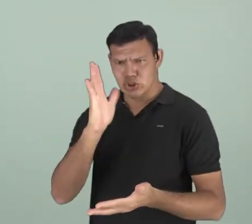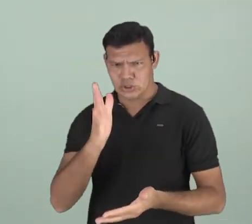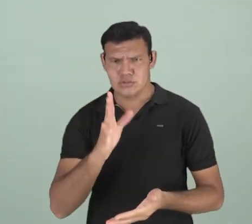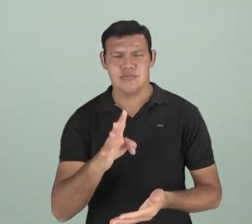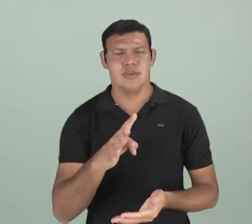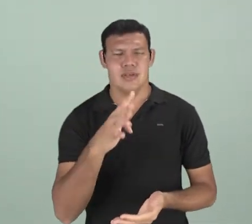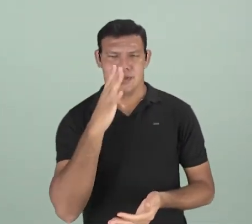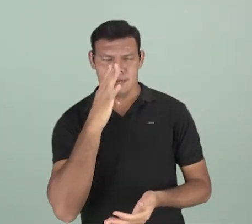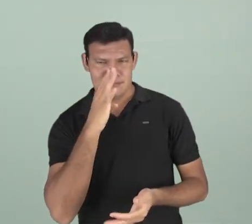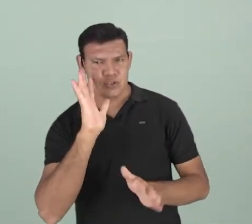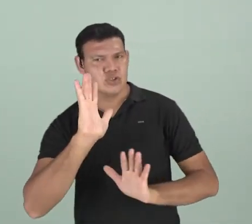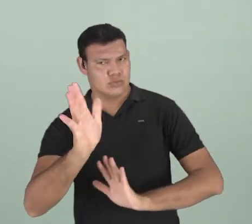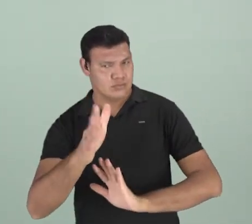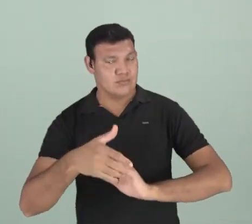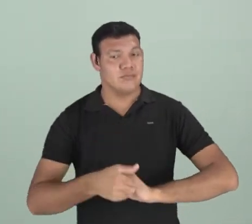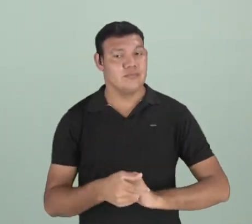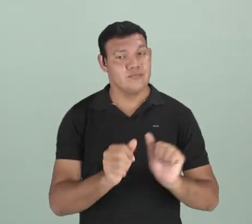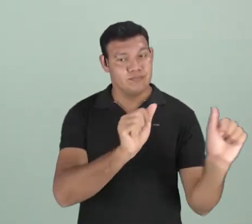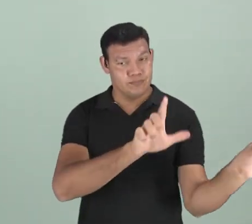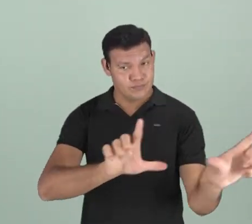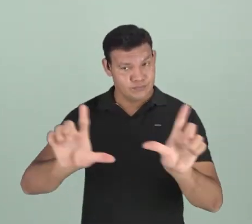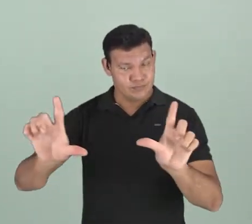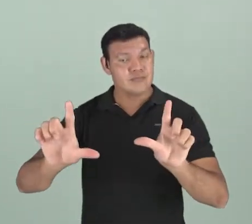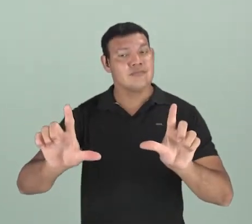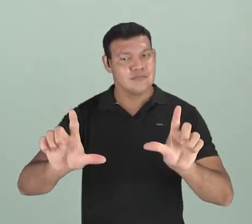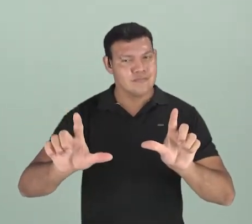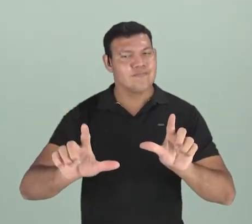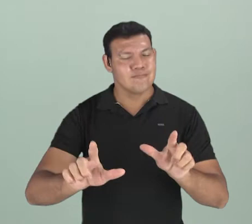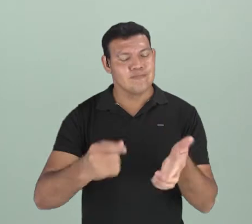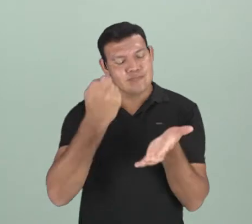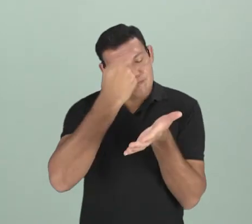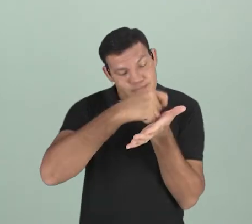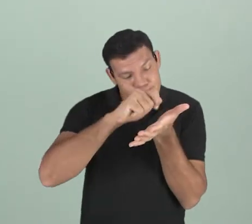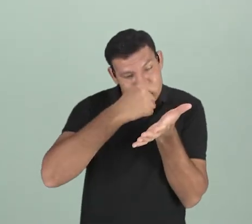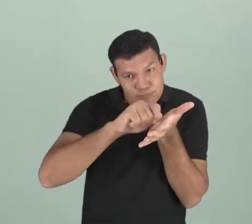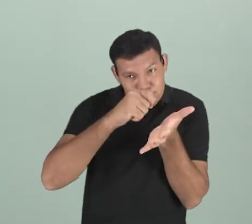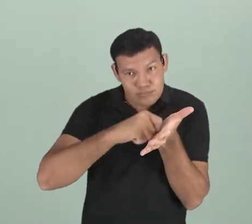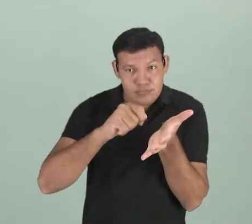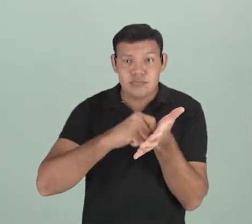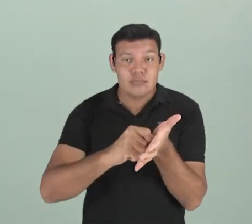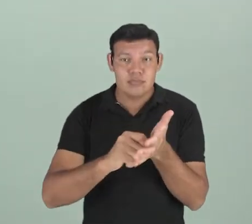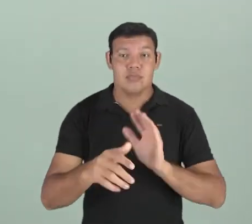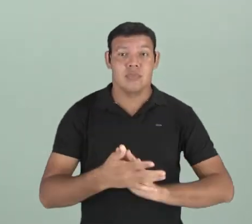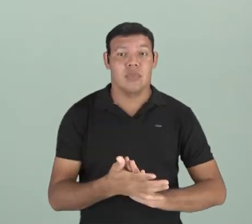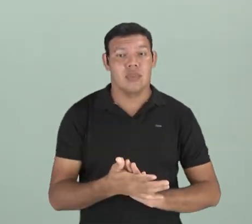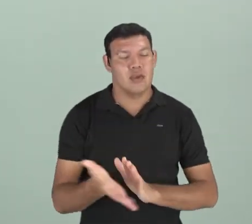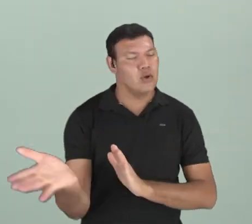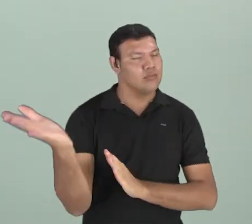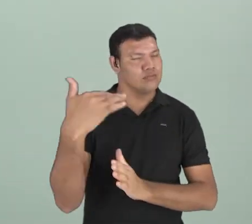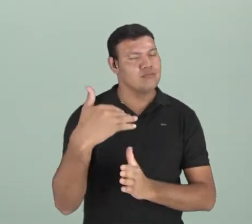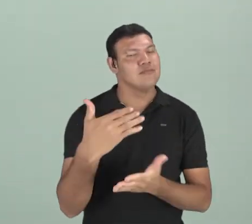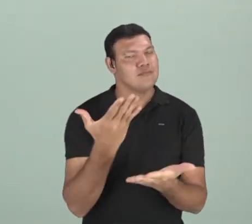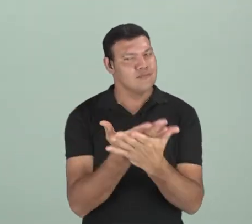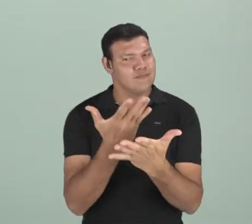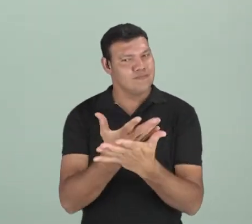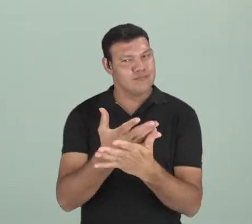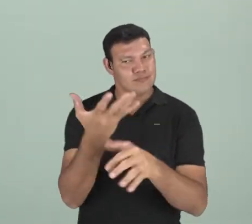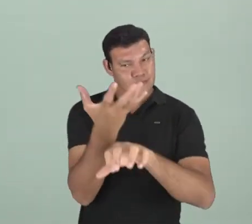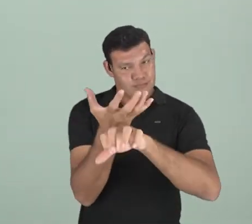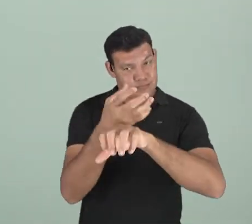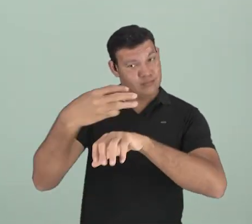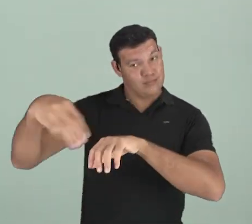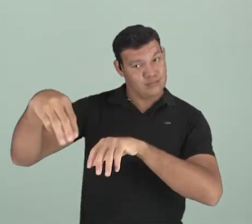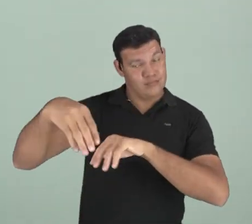estão assistindo. Então acompanhe comigo o nosso material, façam as suas anotações e venham comigo a mais uma aula de